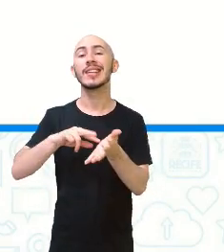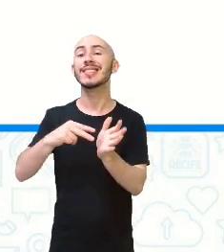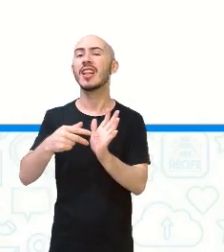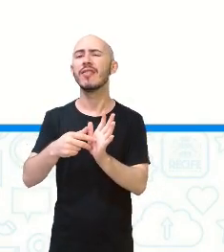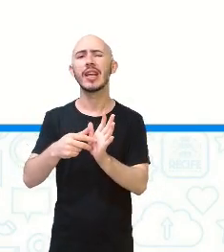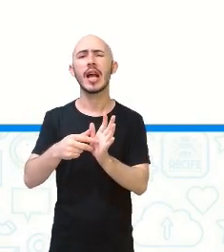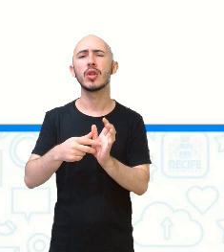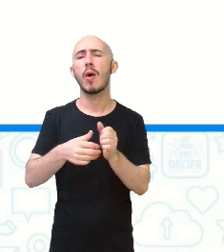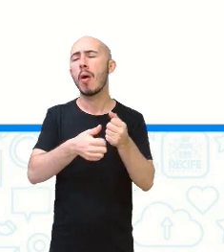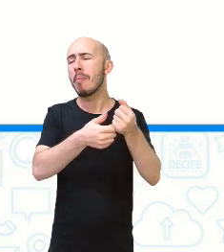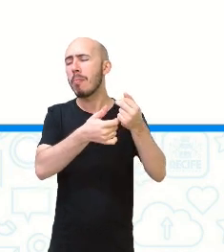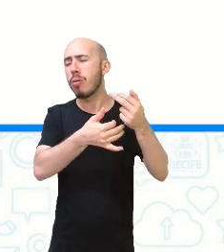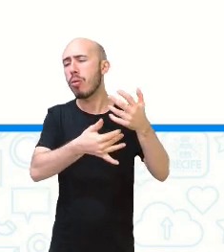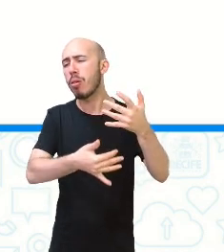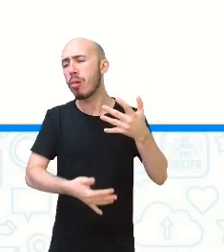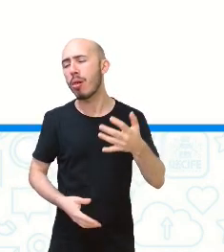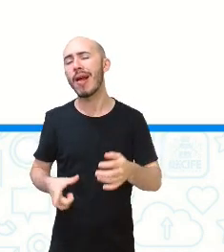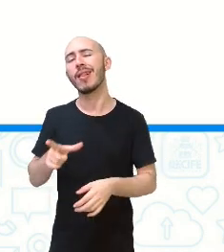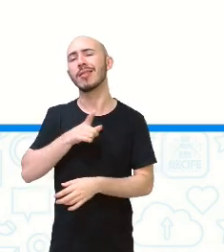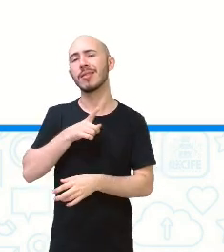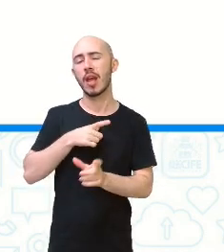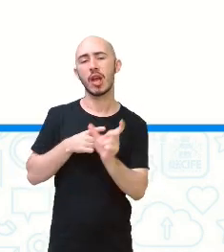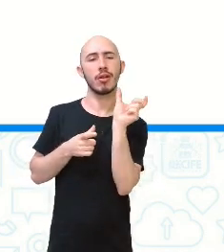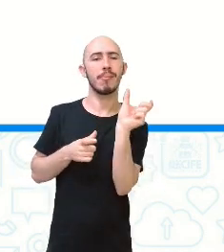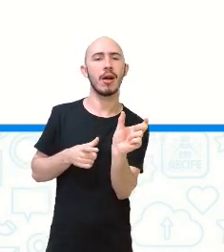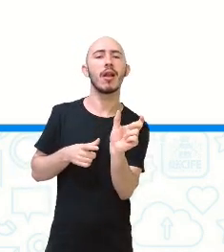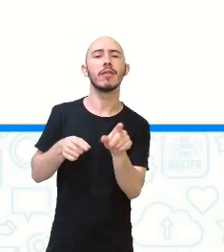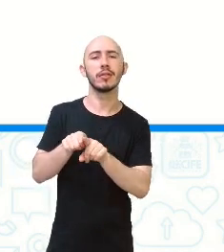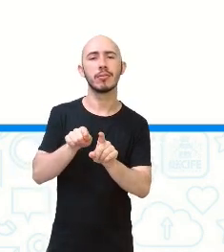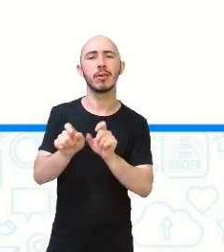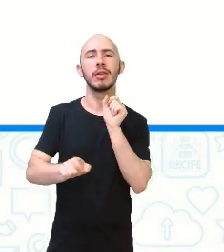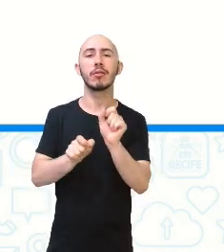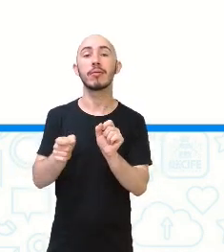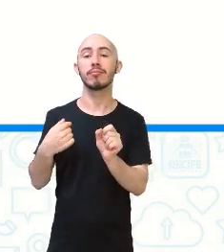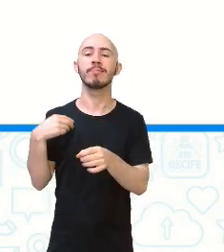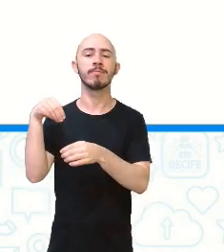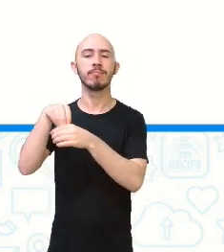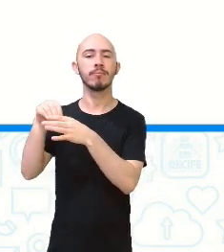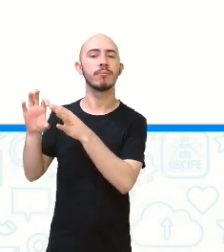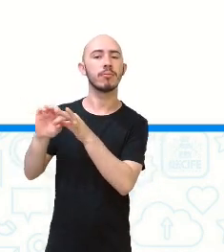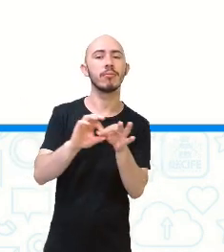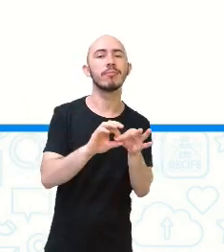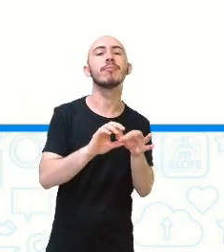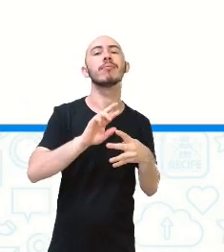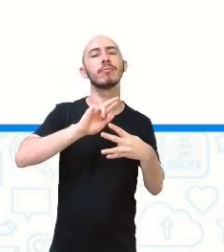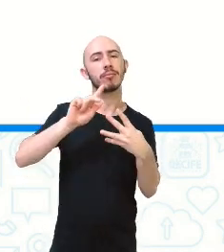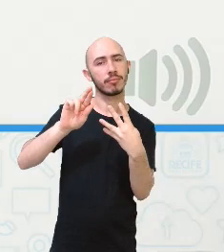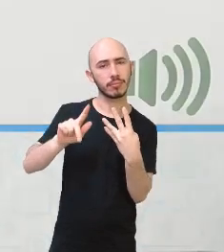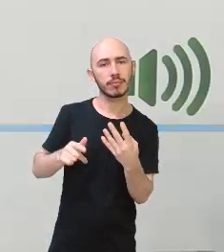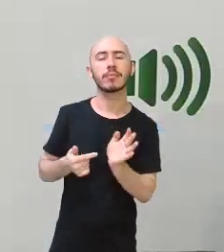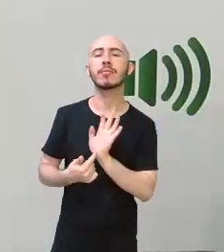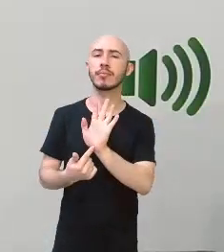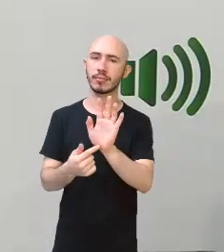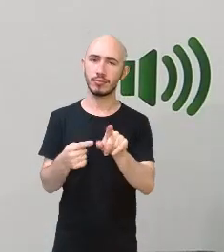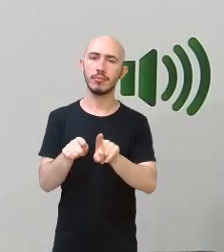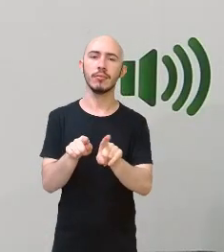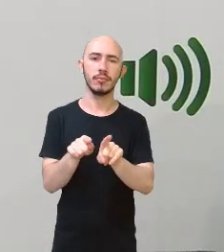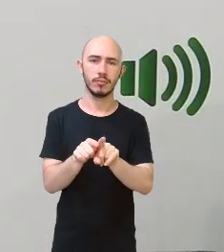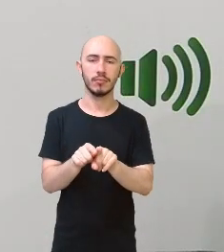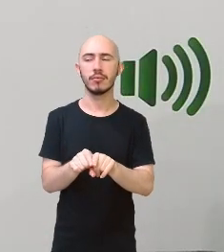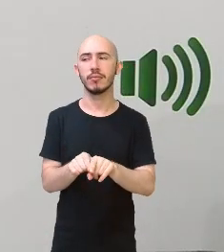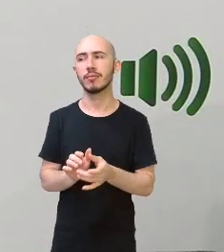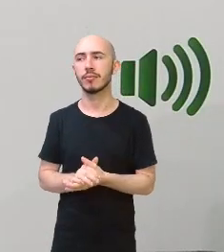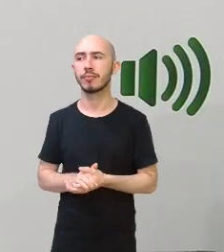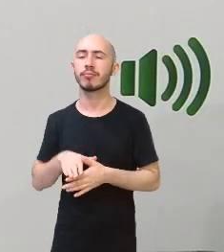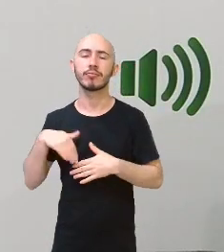significados de uma palavra e mostra em vários contextos. Então, o objetivo do dicionário, porque assim,